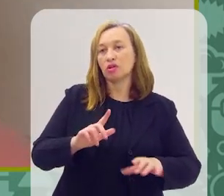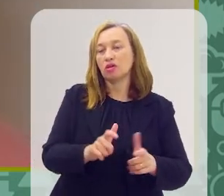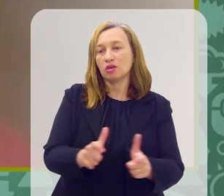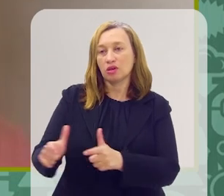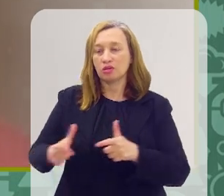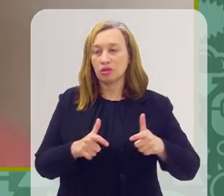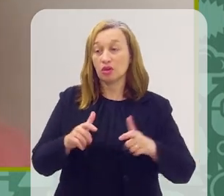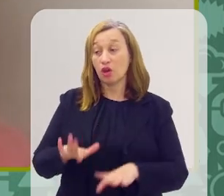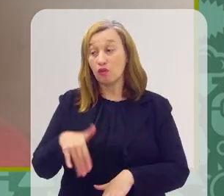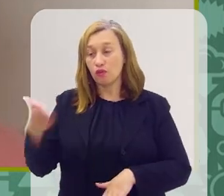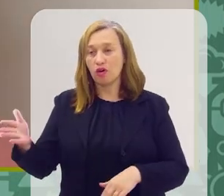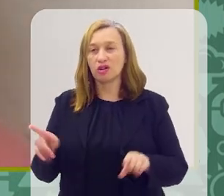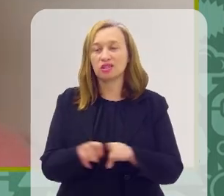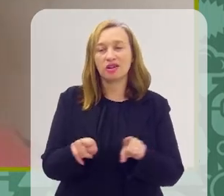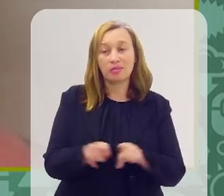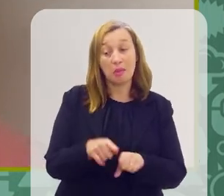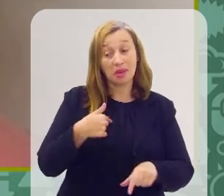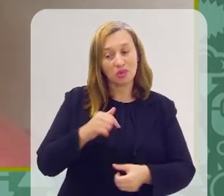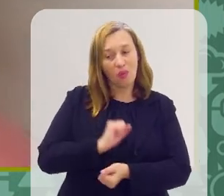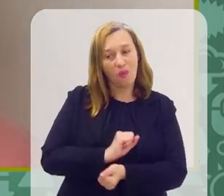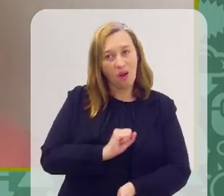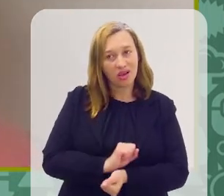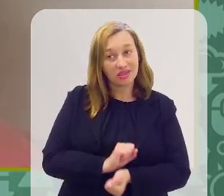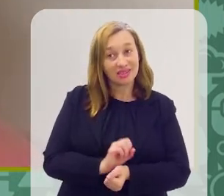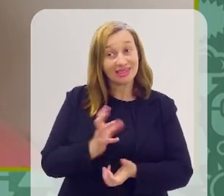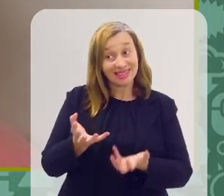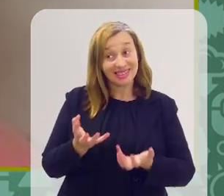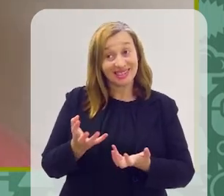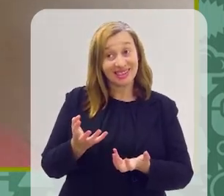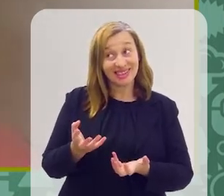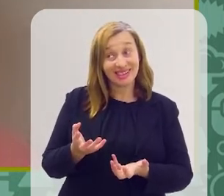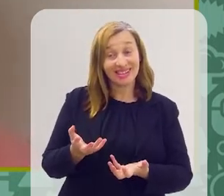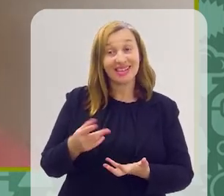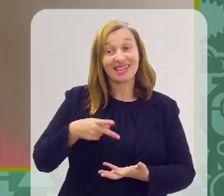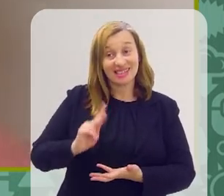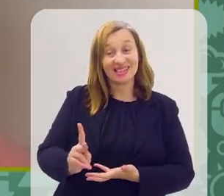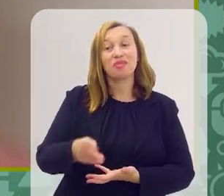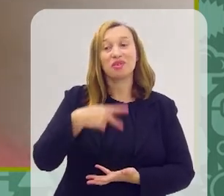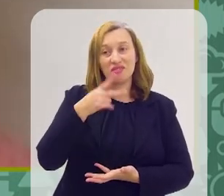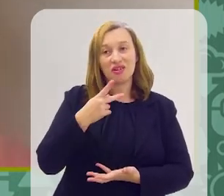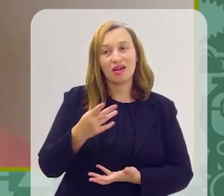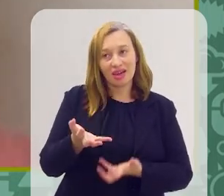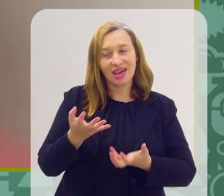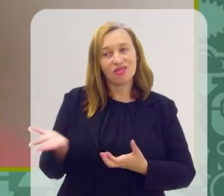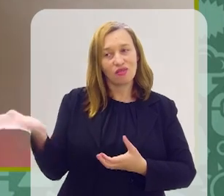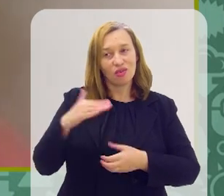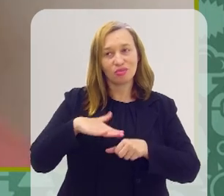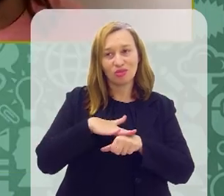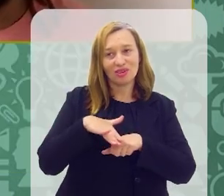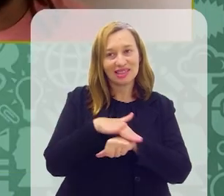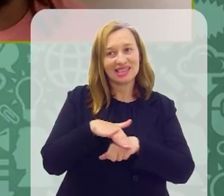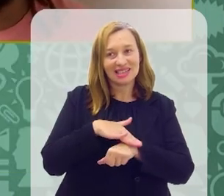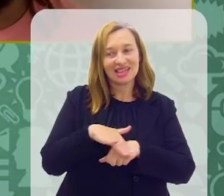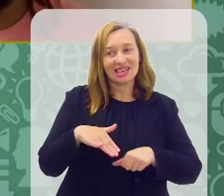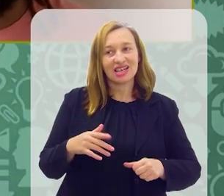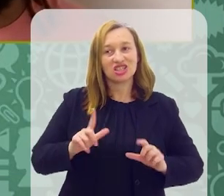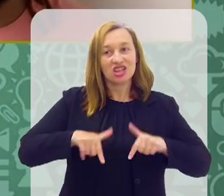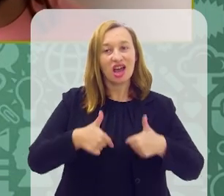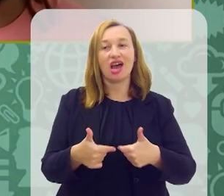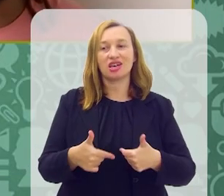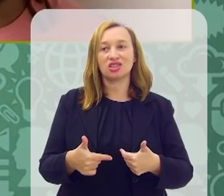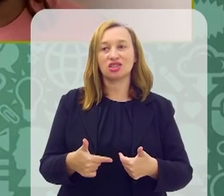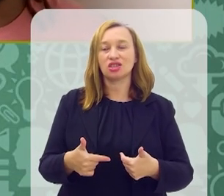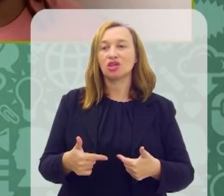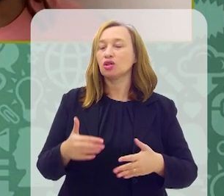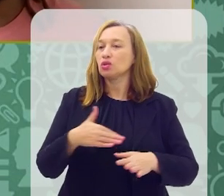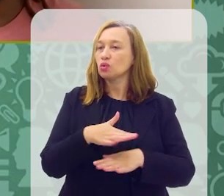lugares do Brasil e até fora dele. Mas eu estou ainda aguardando ainda. Se quiser, eu sempre falo isso, né? Se quiser, vamos conversar que a gente faz